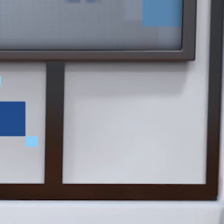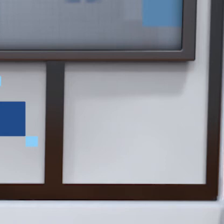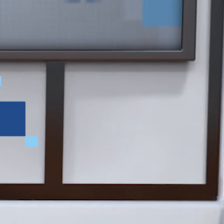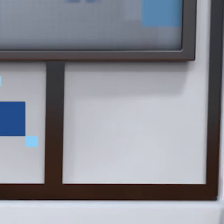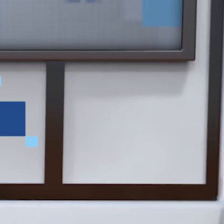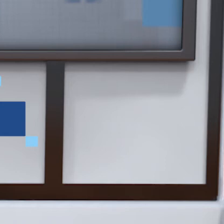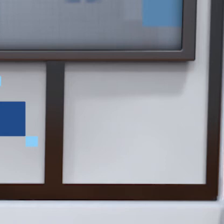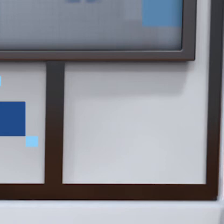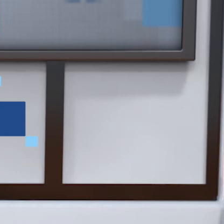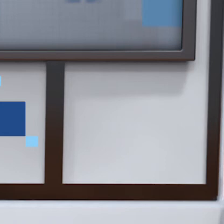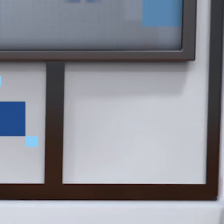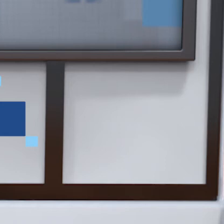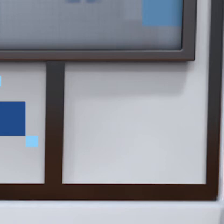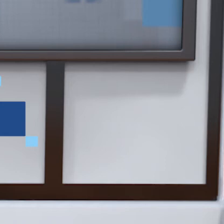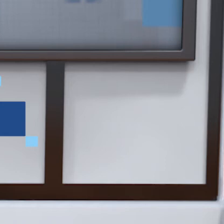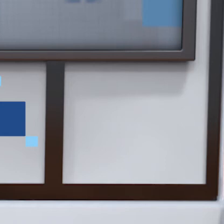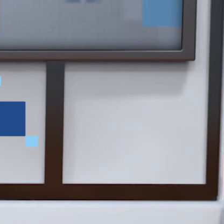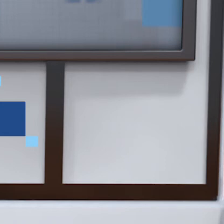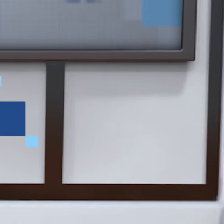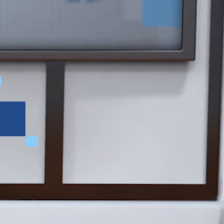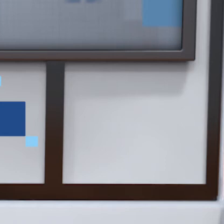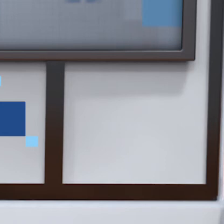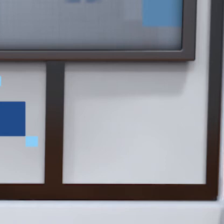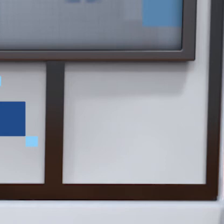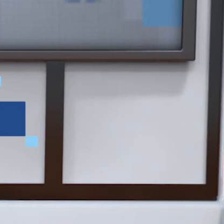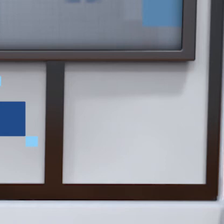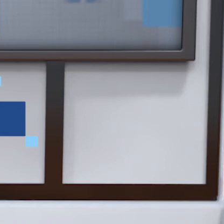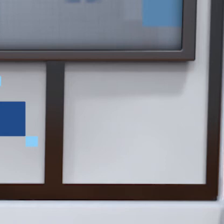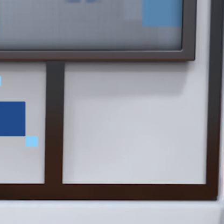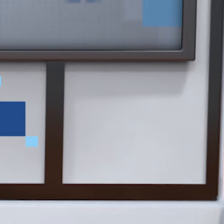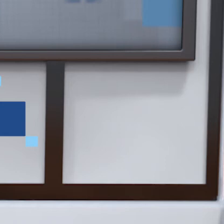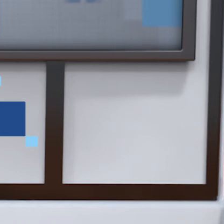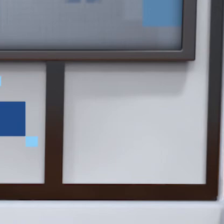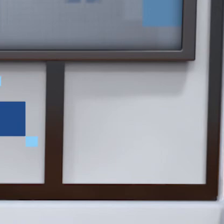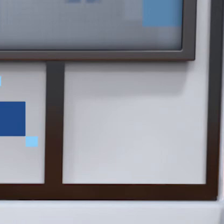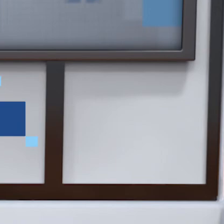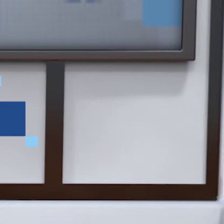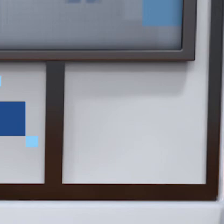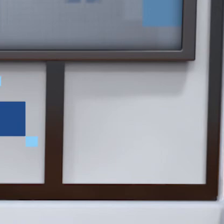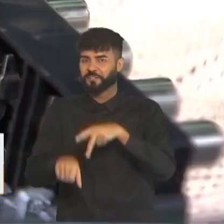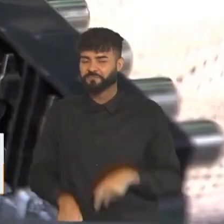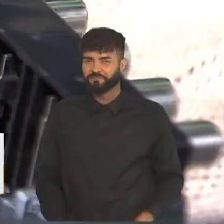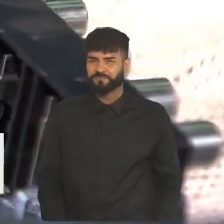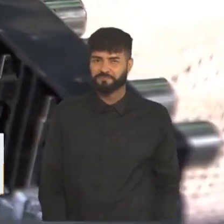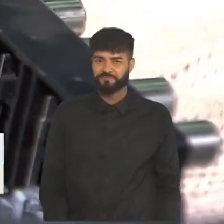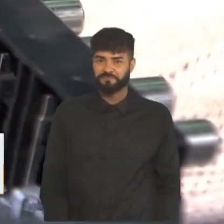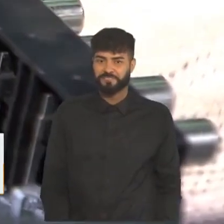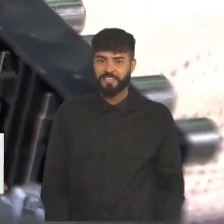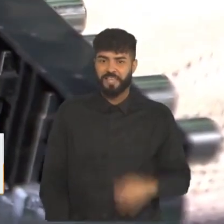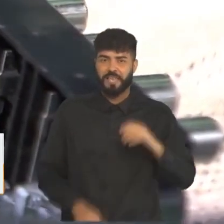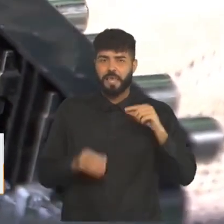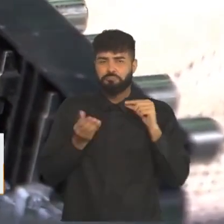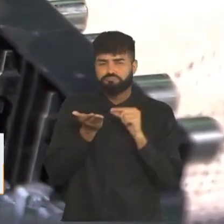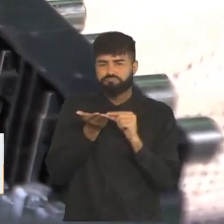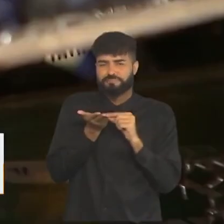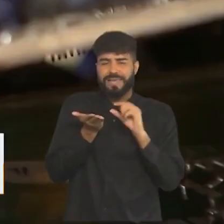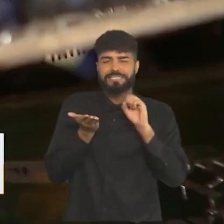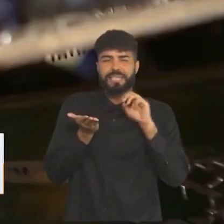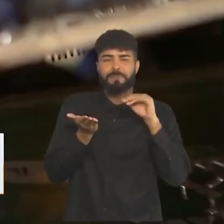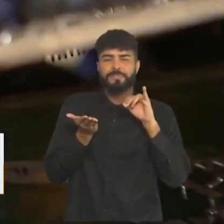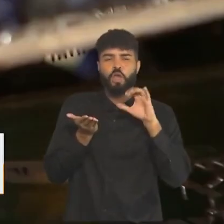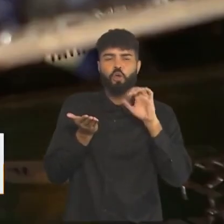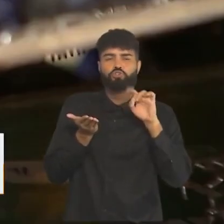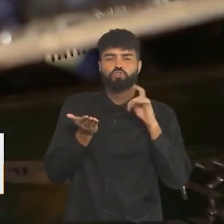no seminário internacional organizado pelo Ministério das Relações Exteriores. Microchips ou